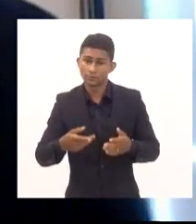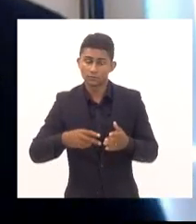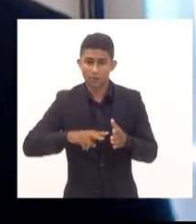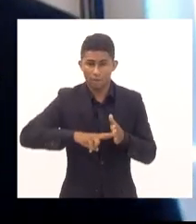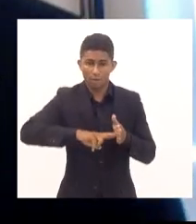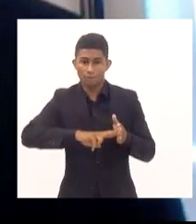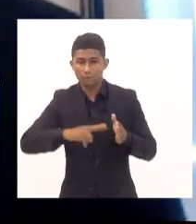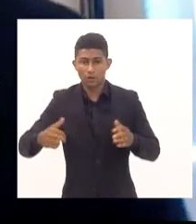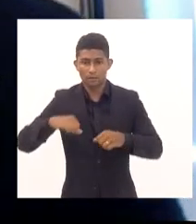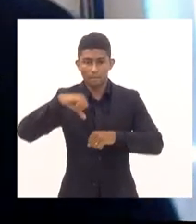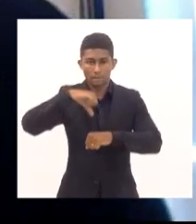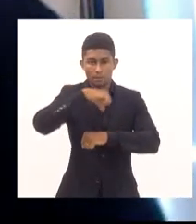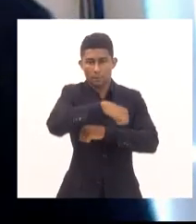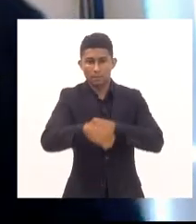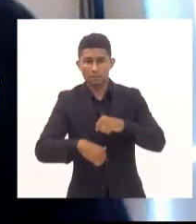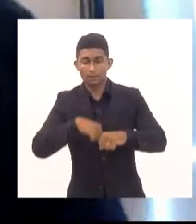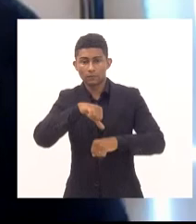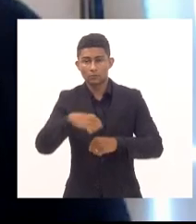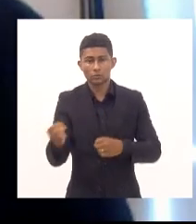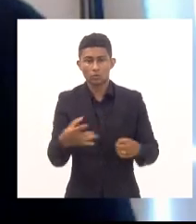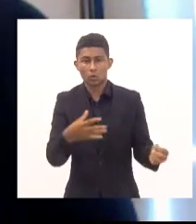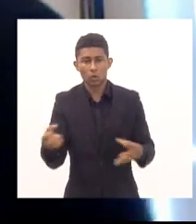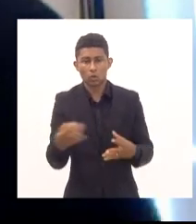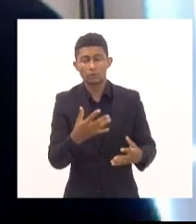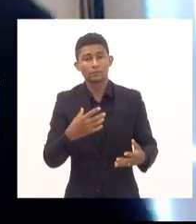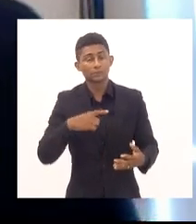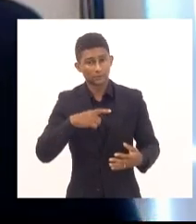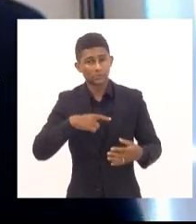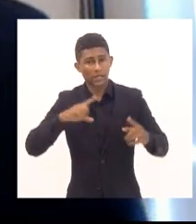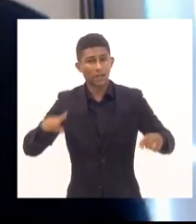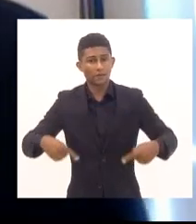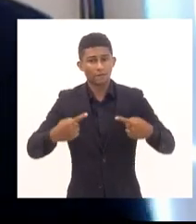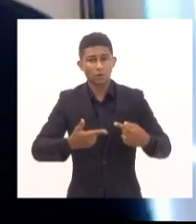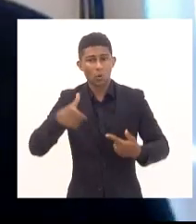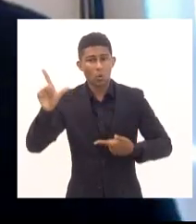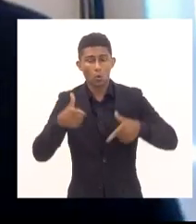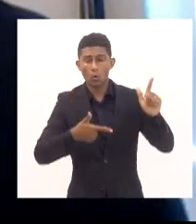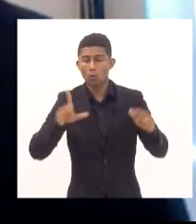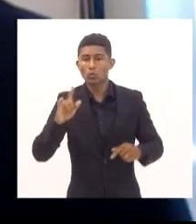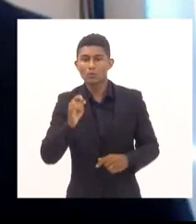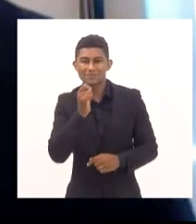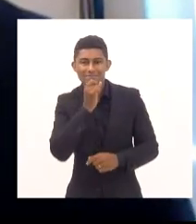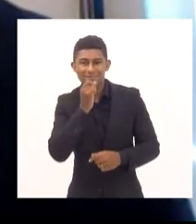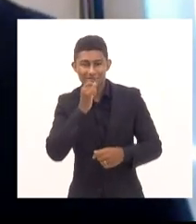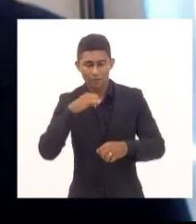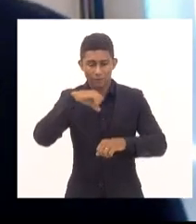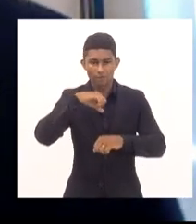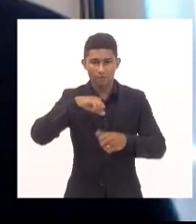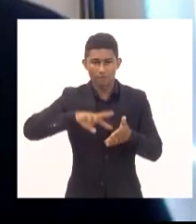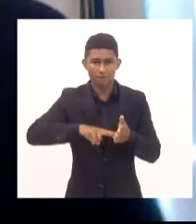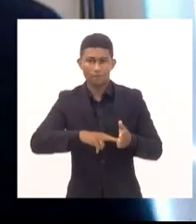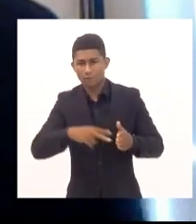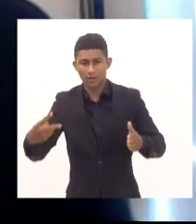novas variantes que tragam outros desafios. Essa variante, por exemplo, se mostrou muito mais contagiante.